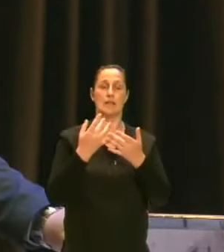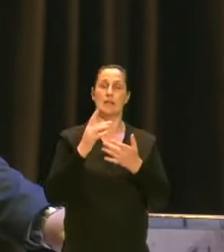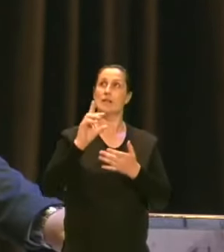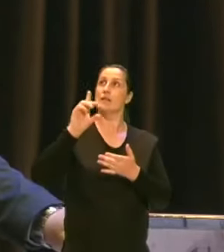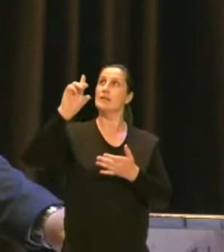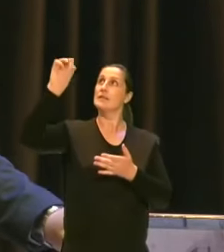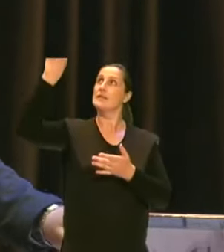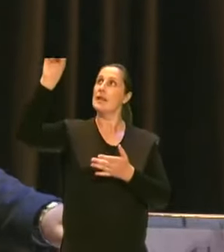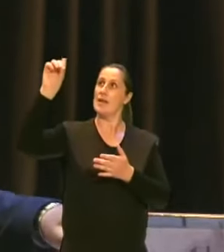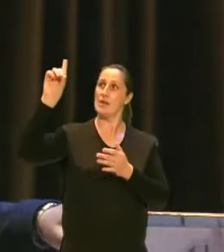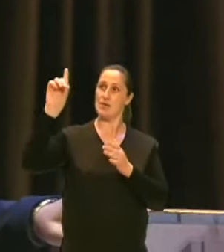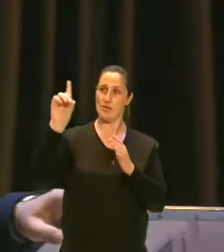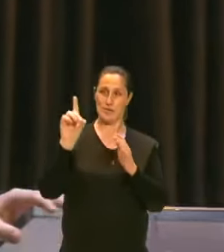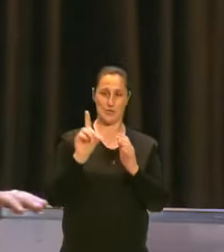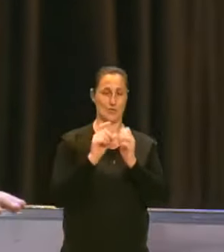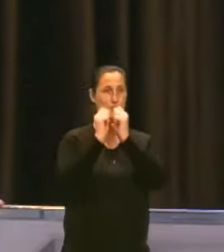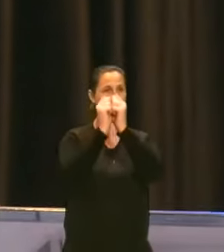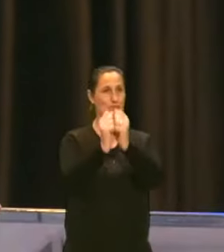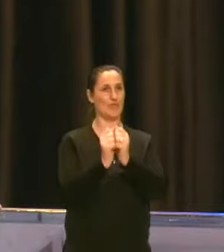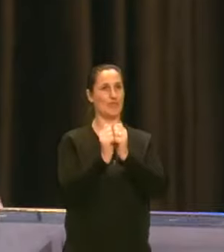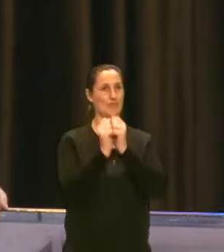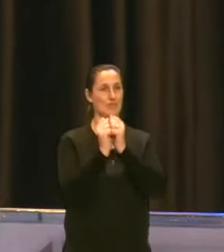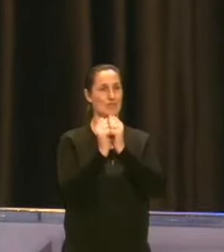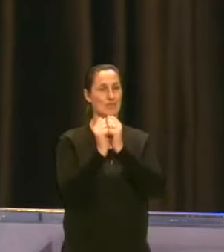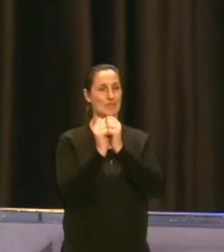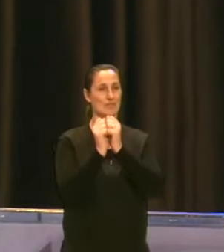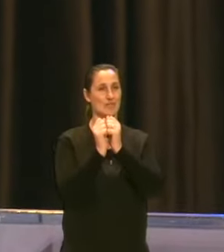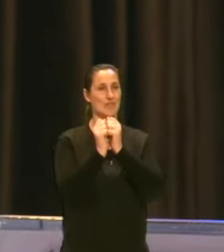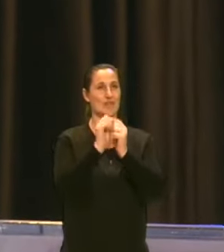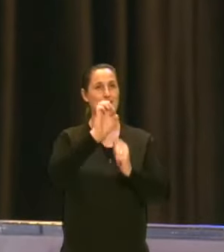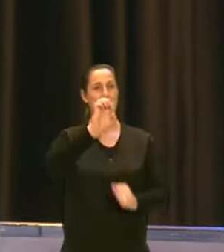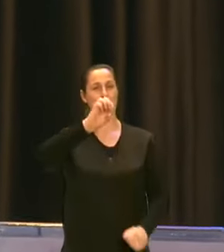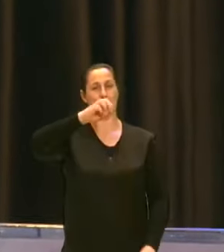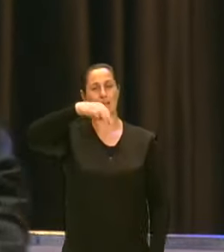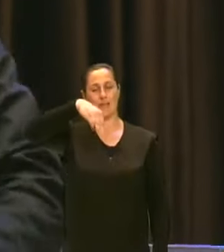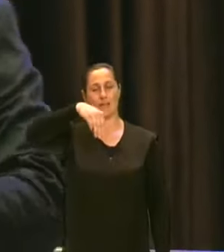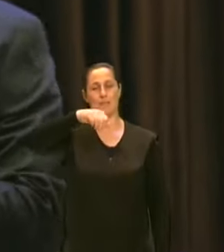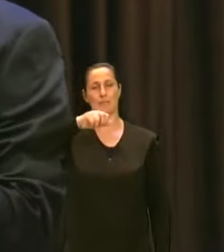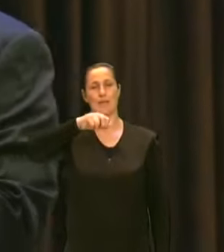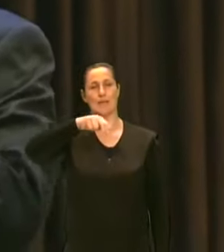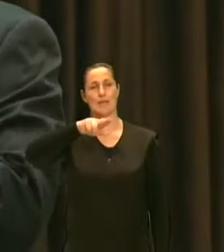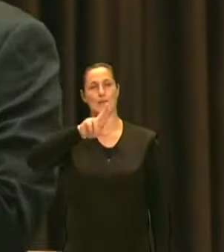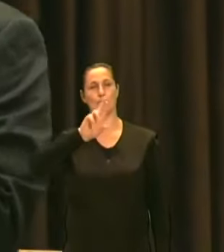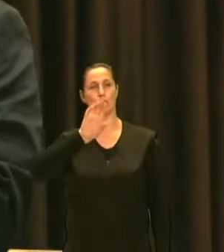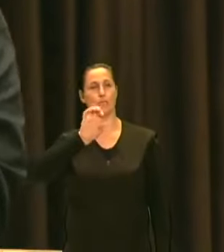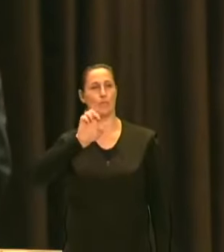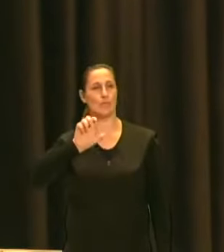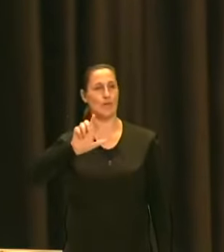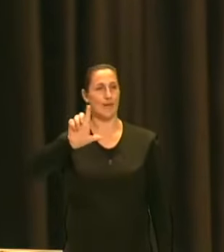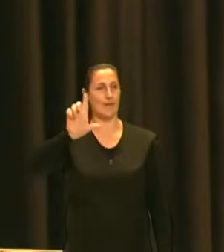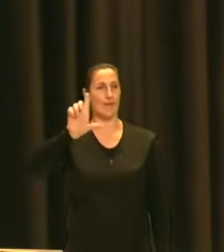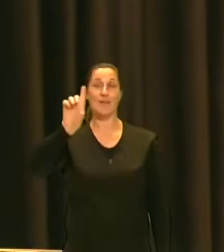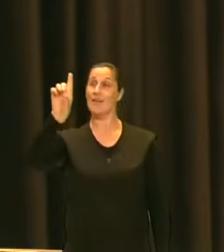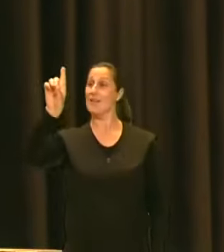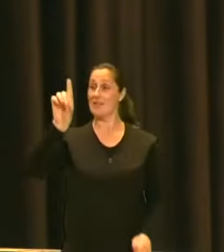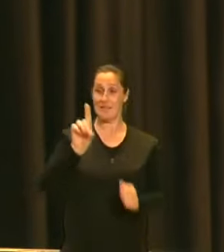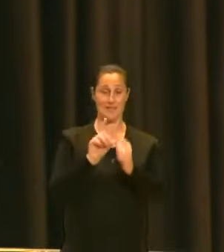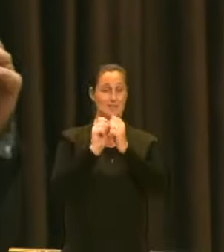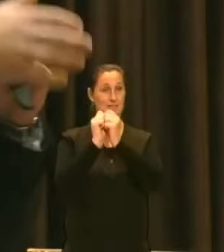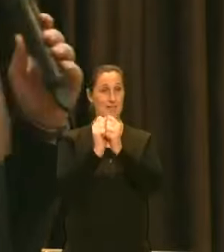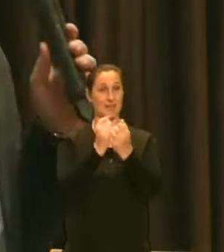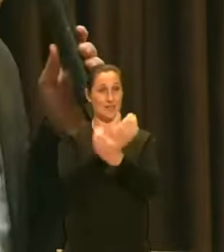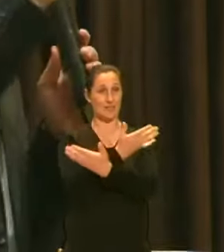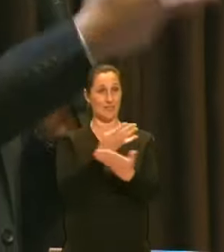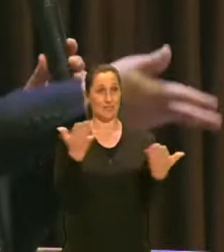Eu não sei como tem sido a tua peregrinação, querido. Talvez você está numa ladeira difícil, cheio de pedrinha, de cascalho,